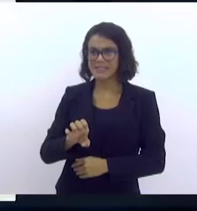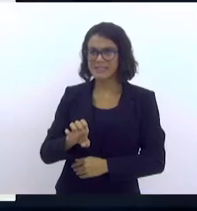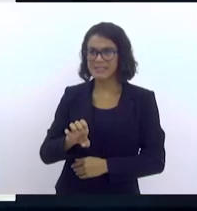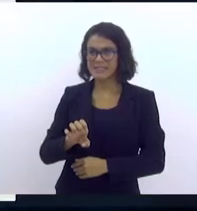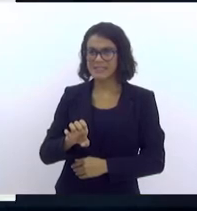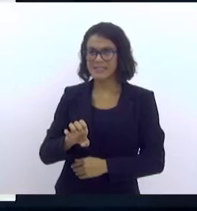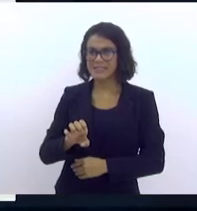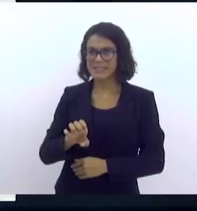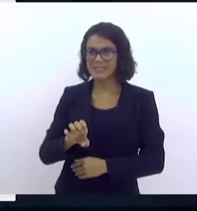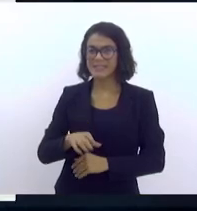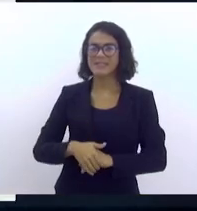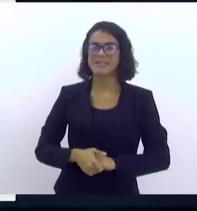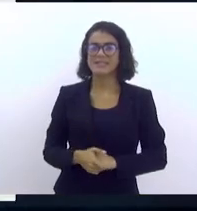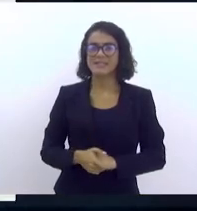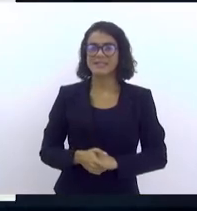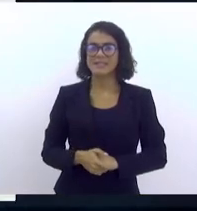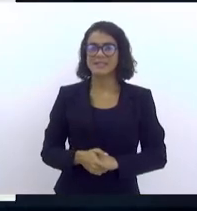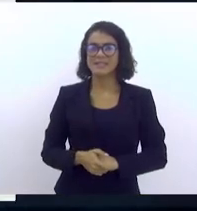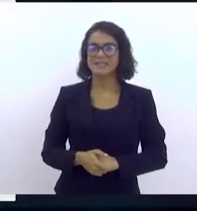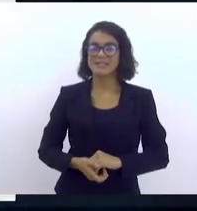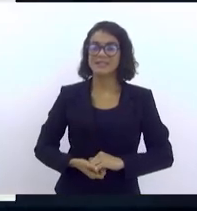não tem problema